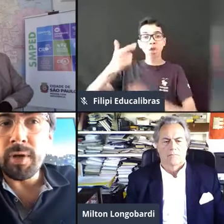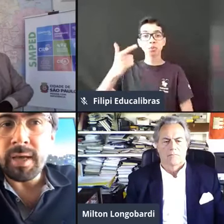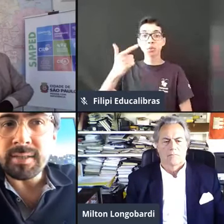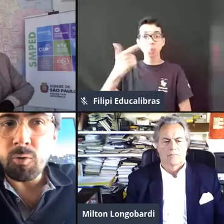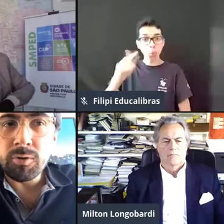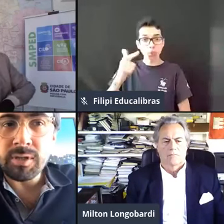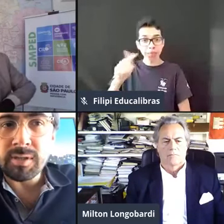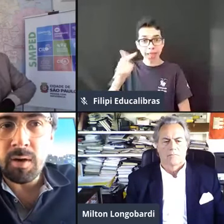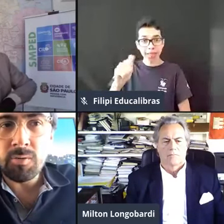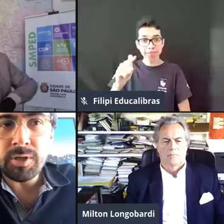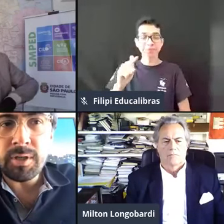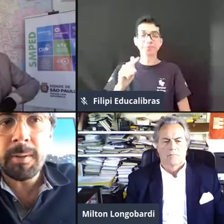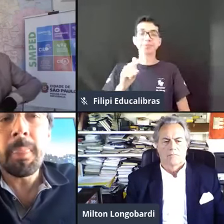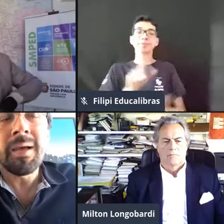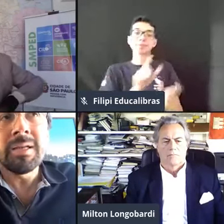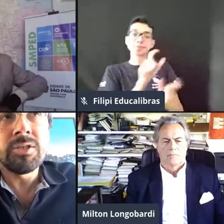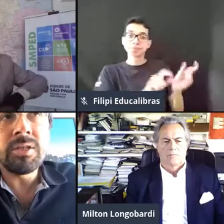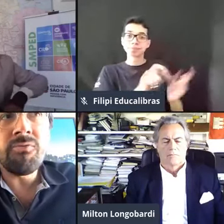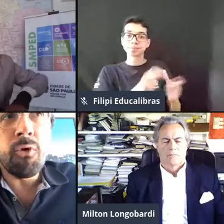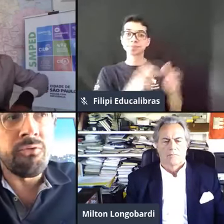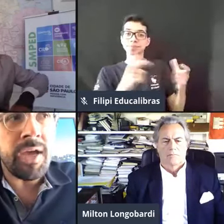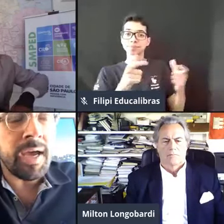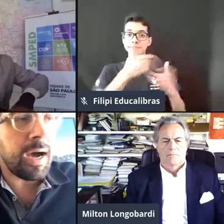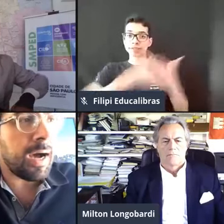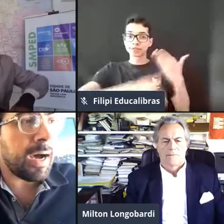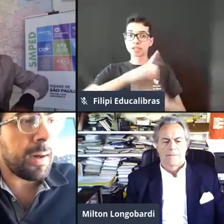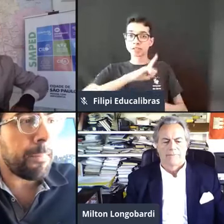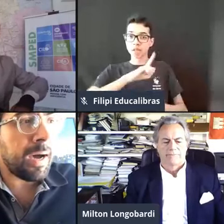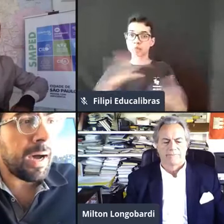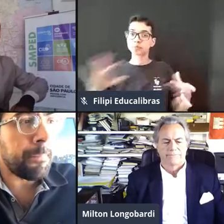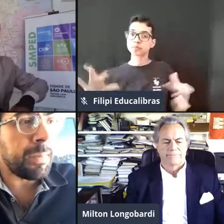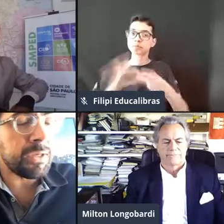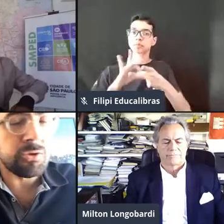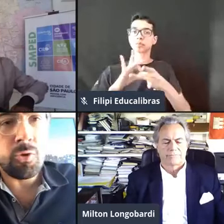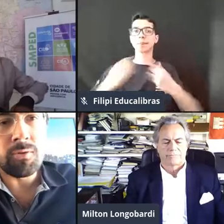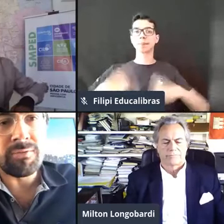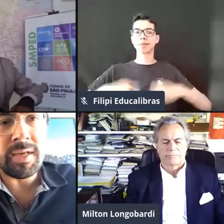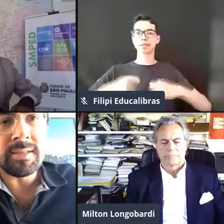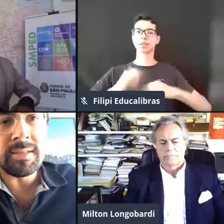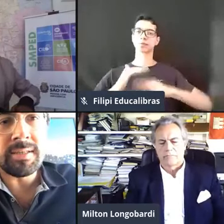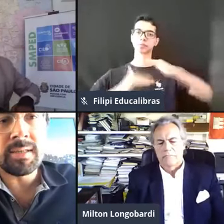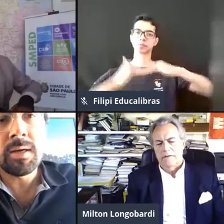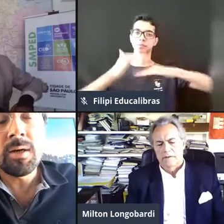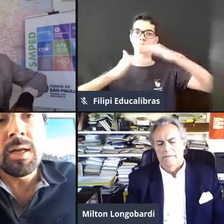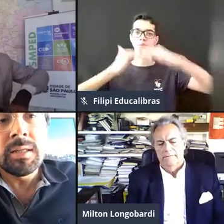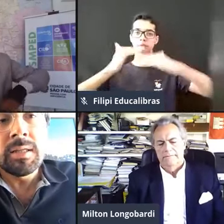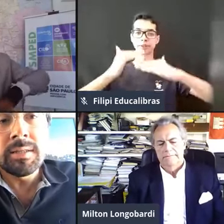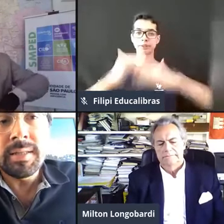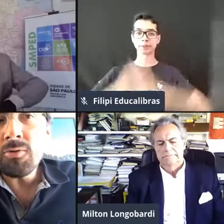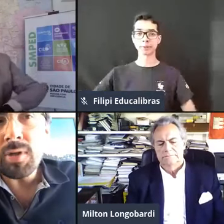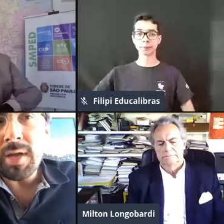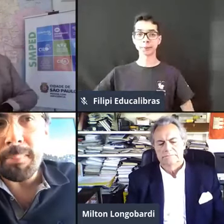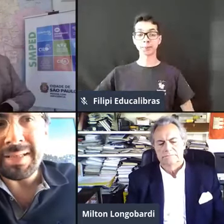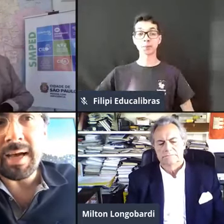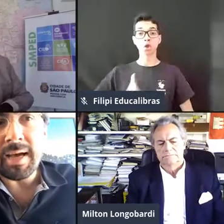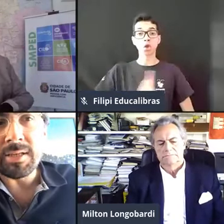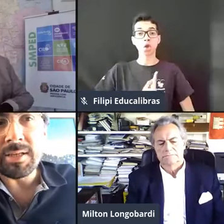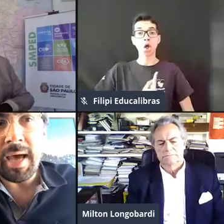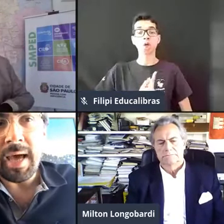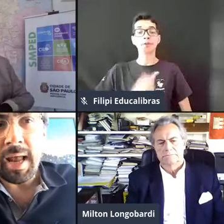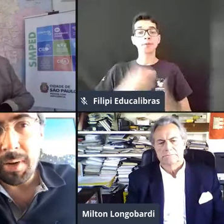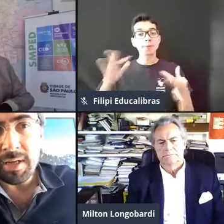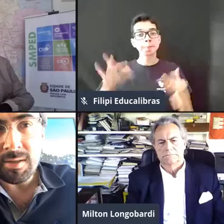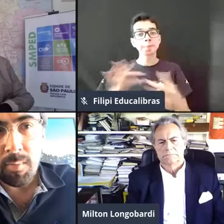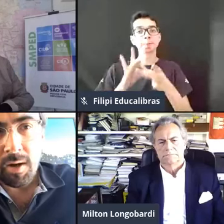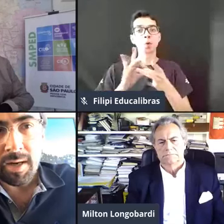construir essa condição de desenvolver a pessoa com deficiência dentro da capacidade dela